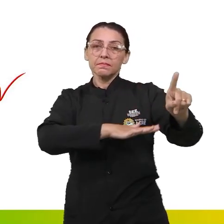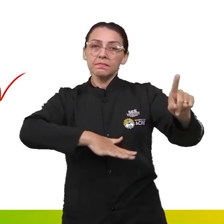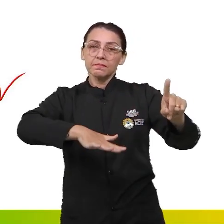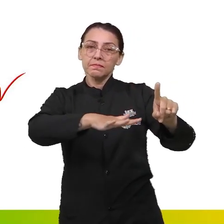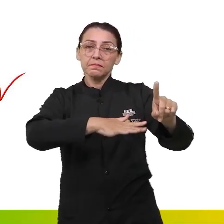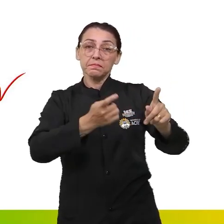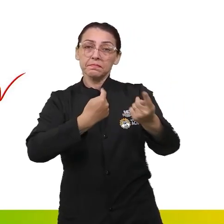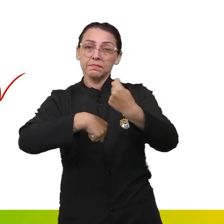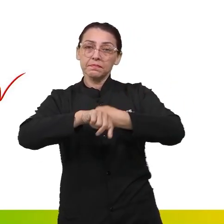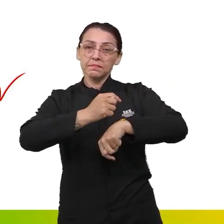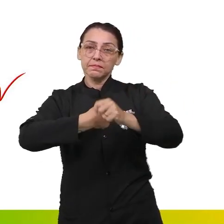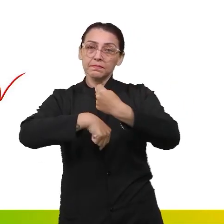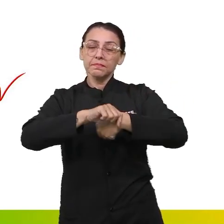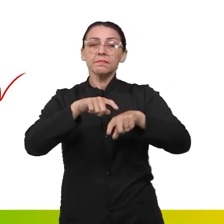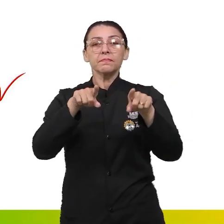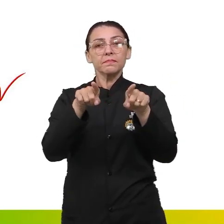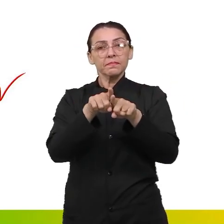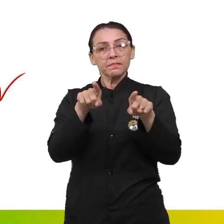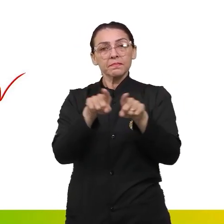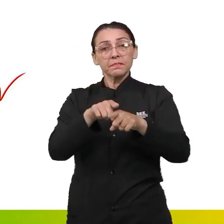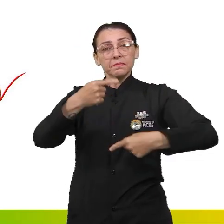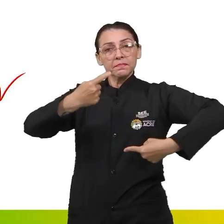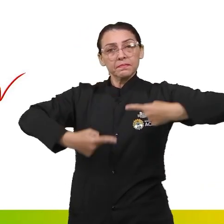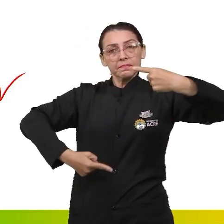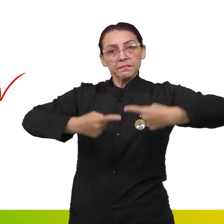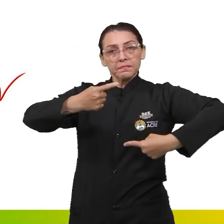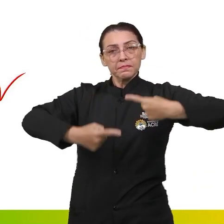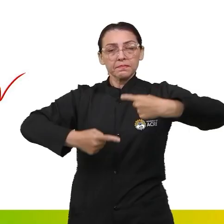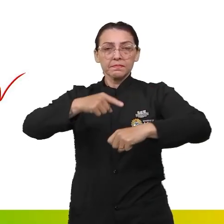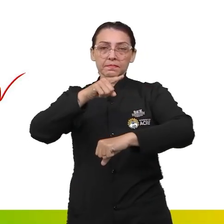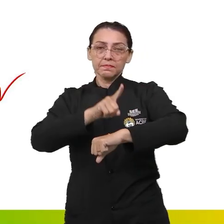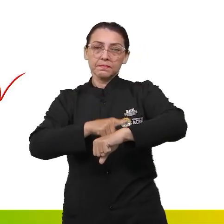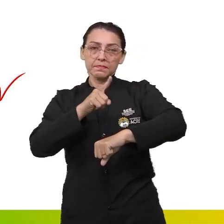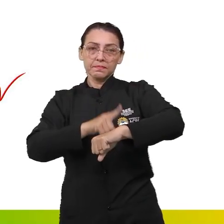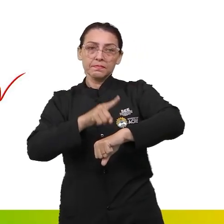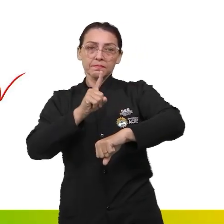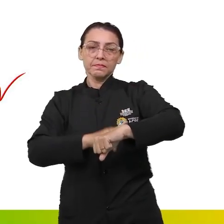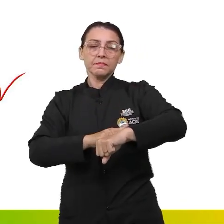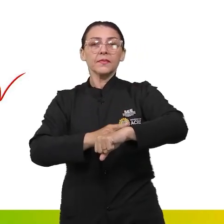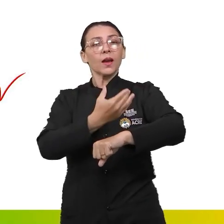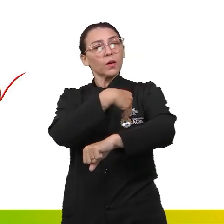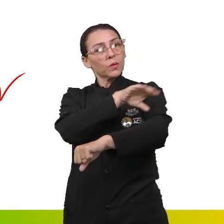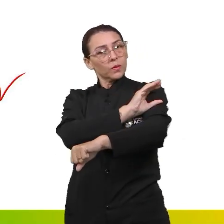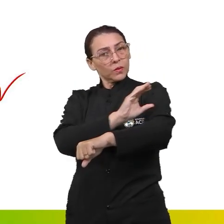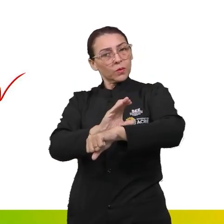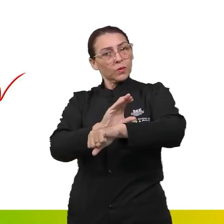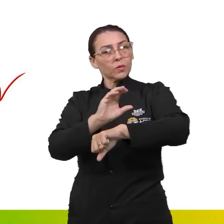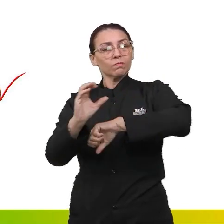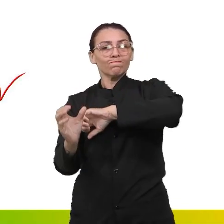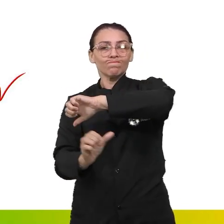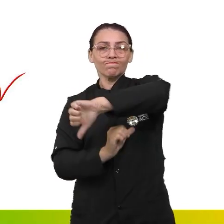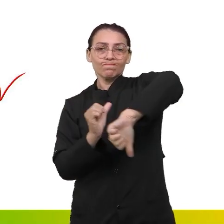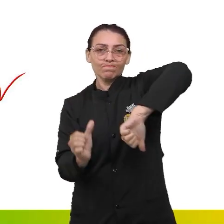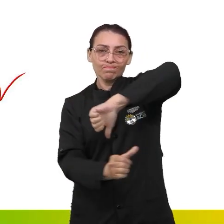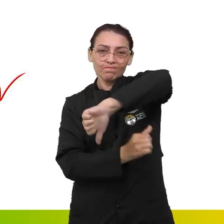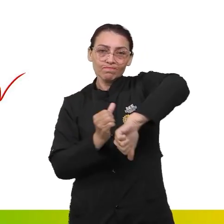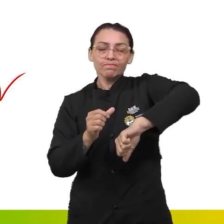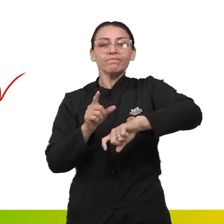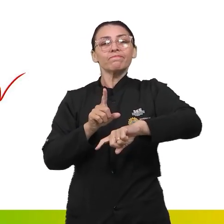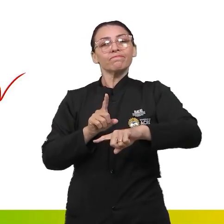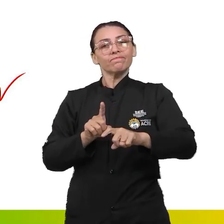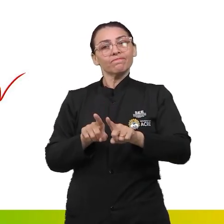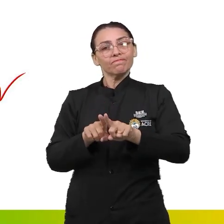dinâmicas econômicas, alterou a política da época e muito também alterou a cultura da